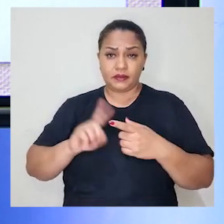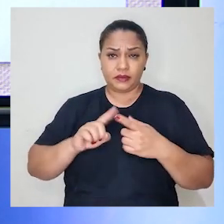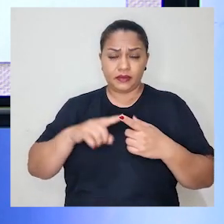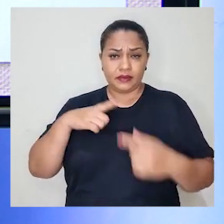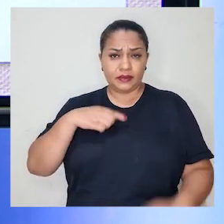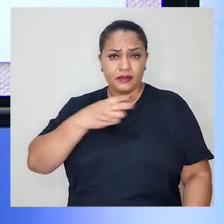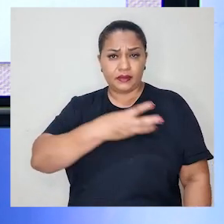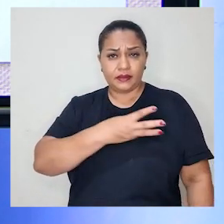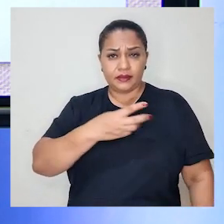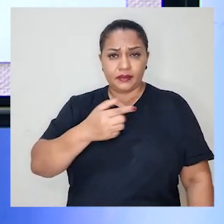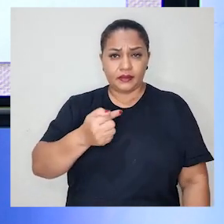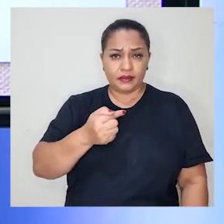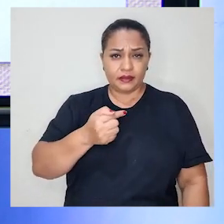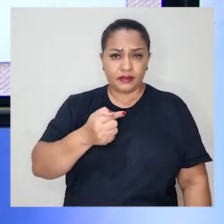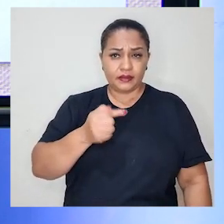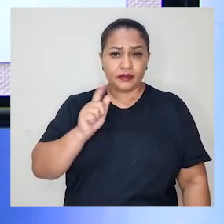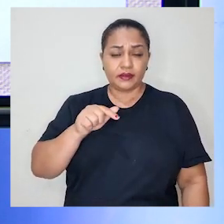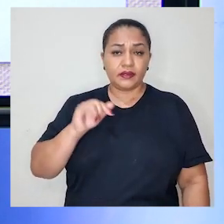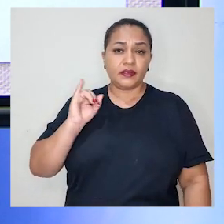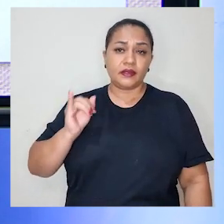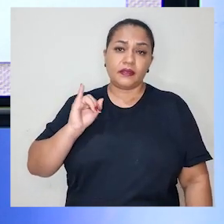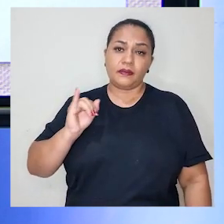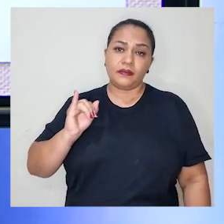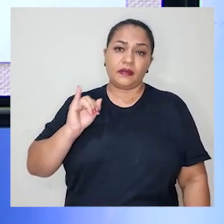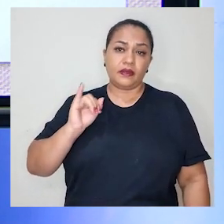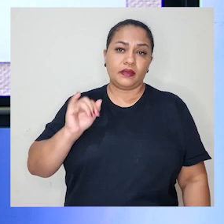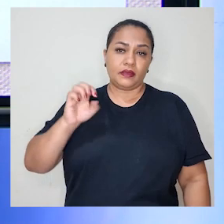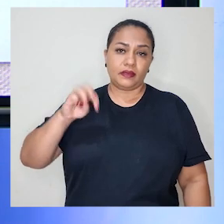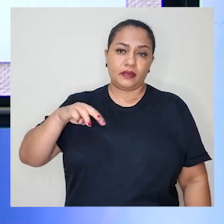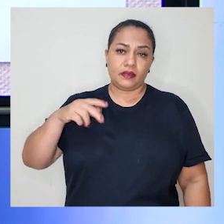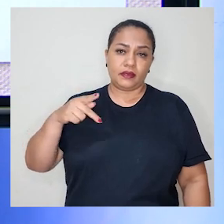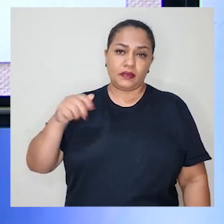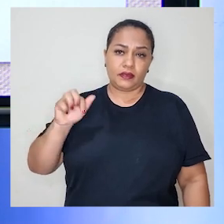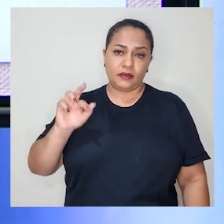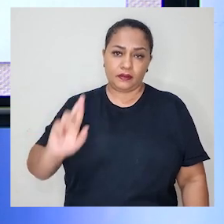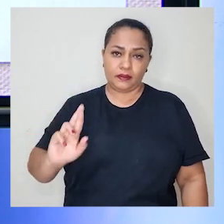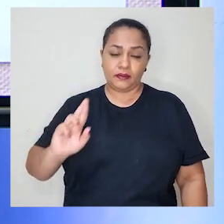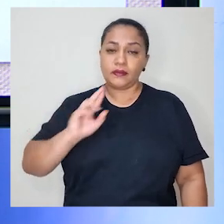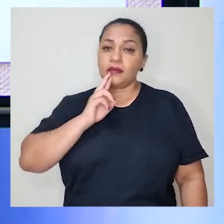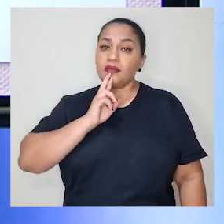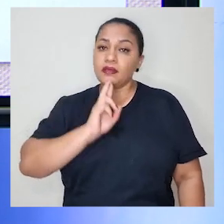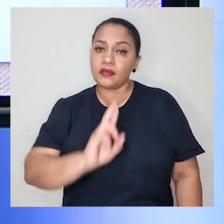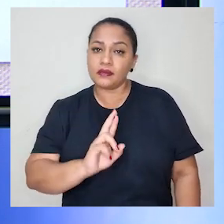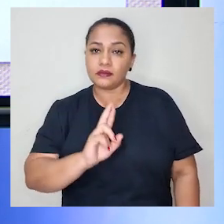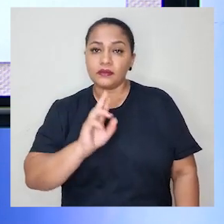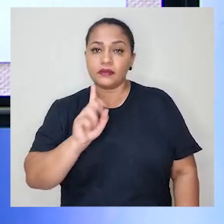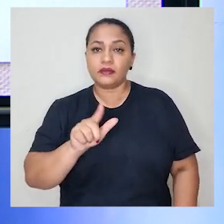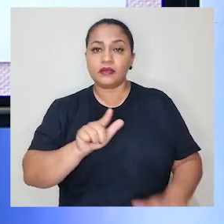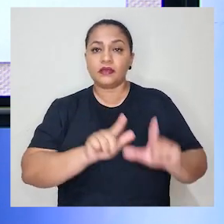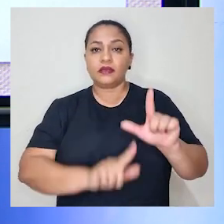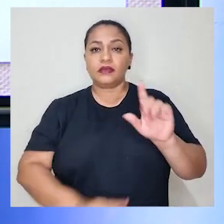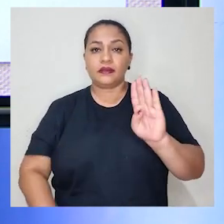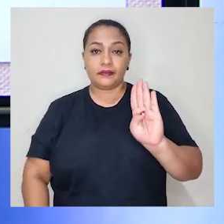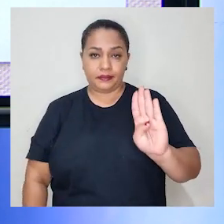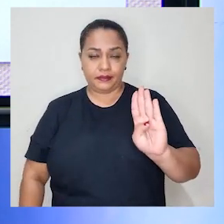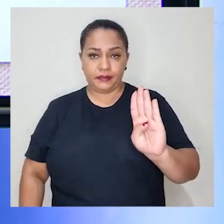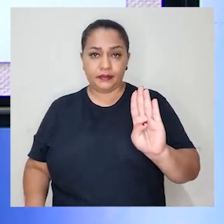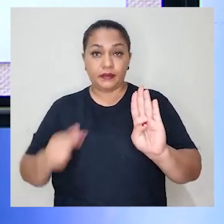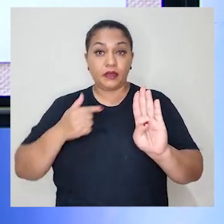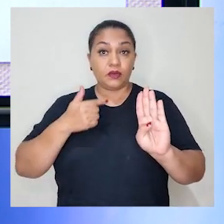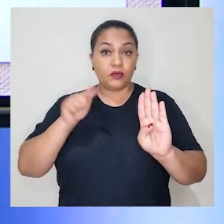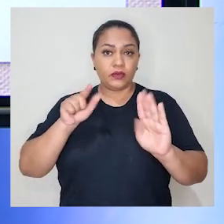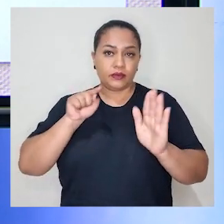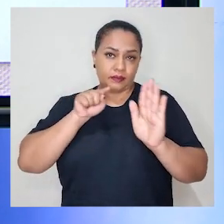aqui o 37. 37 que é ímpar. Então, a resposta é a letra B. Vamos